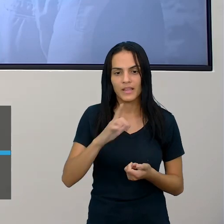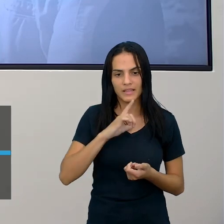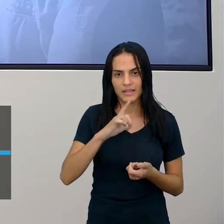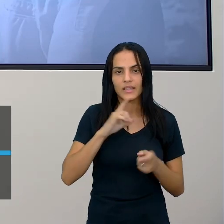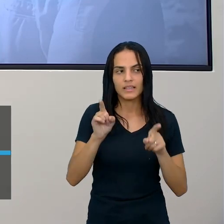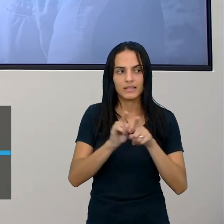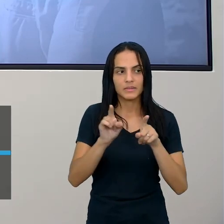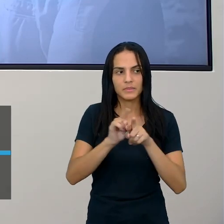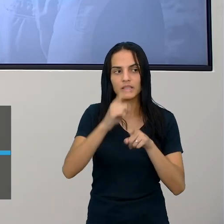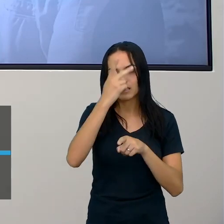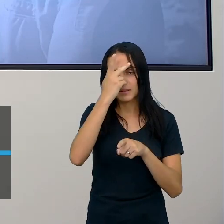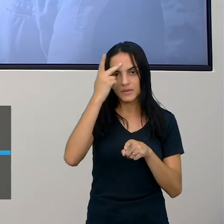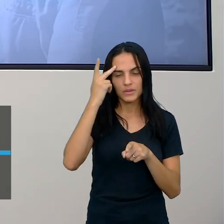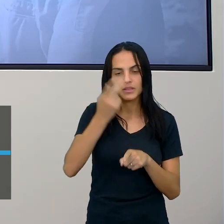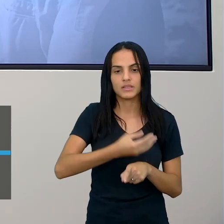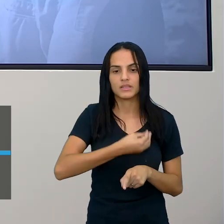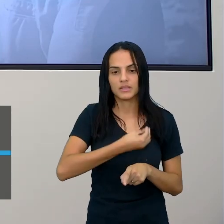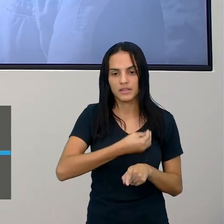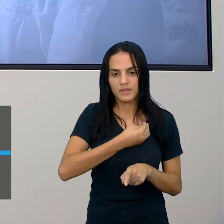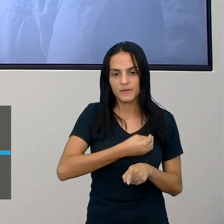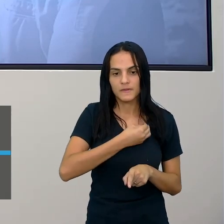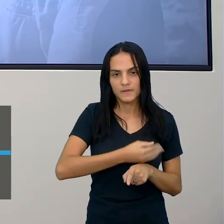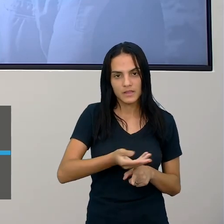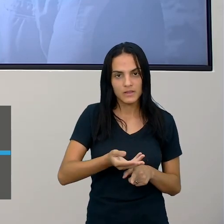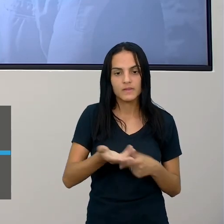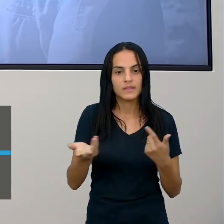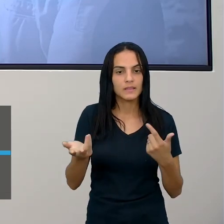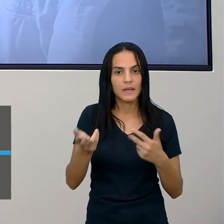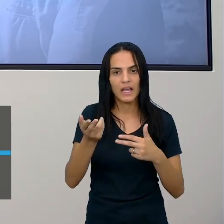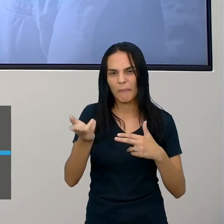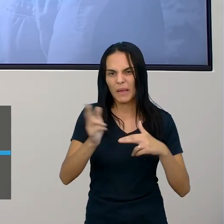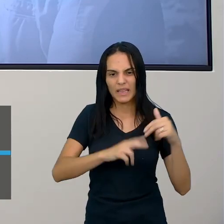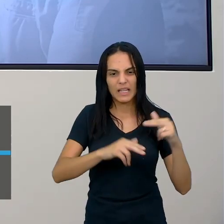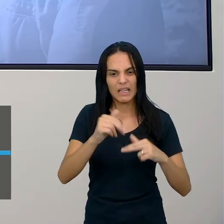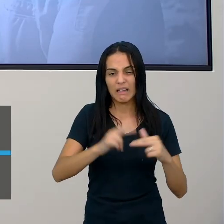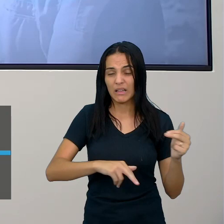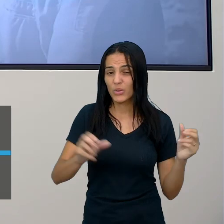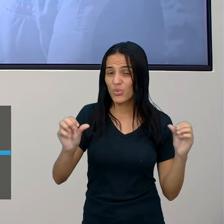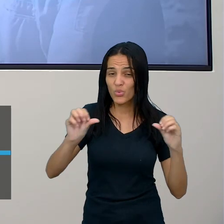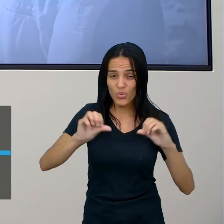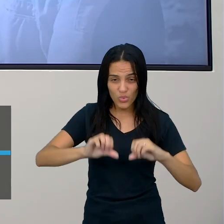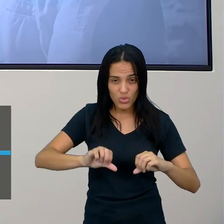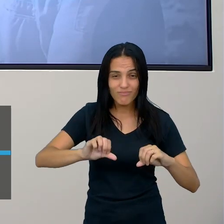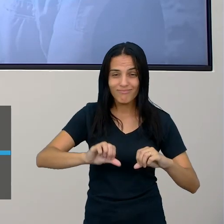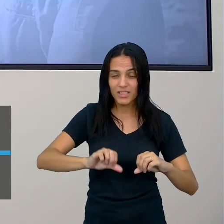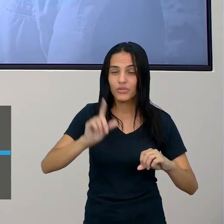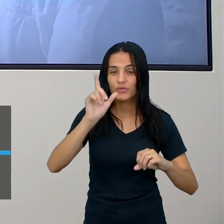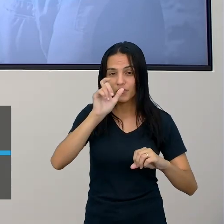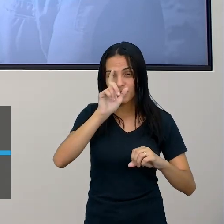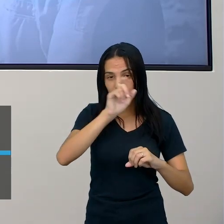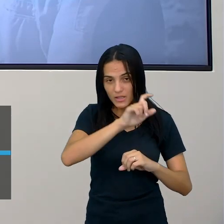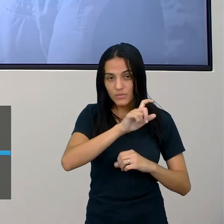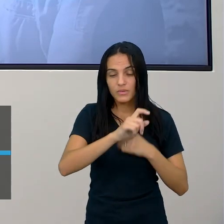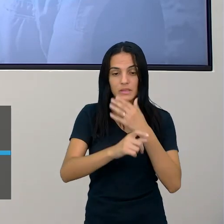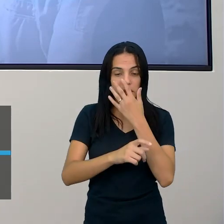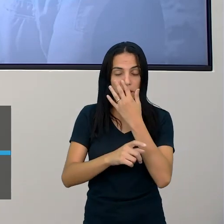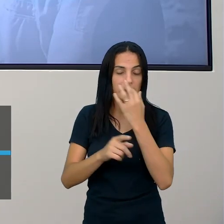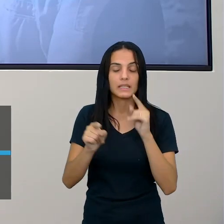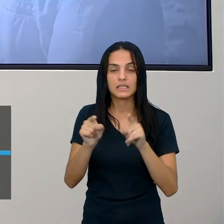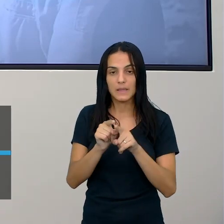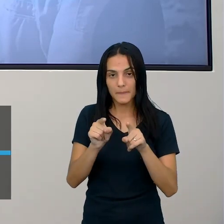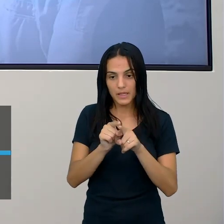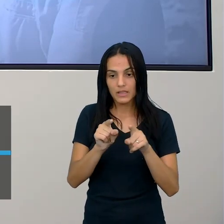também aquelas pessoas que vivem em com condições materiais muito ruins, muito precárias e que